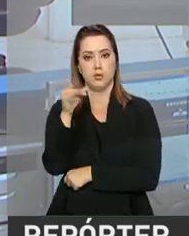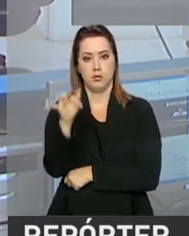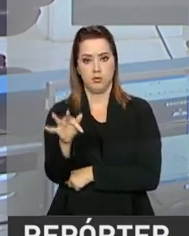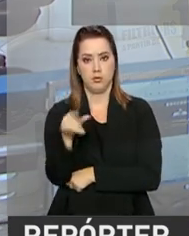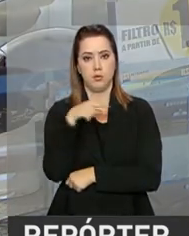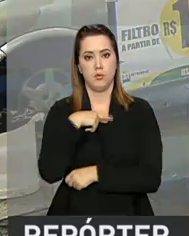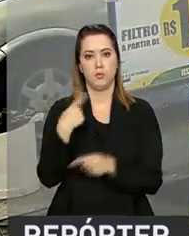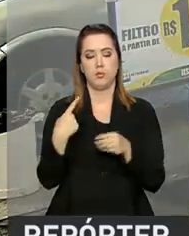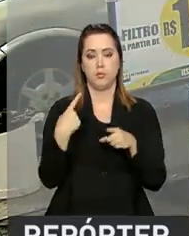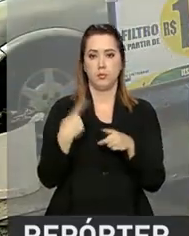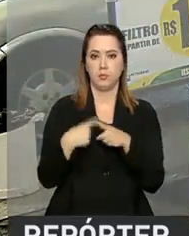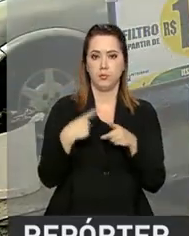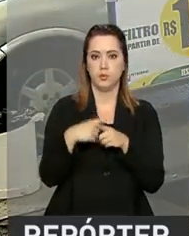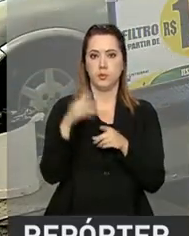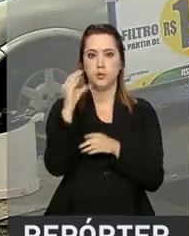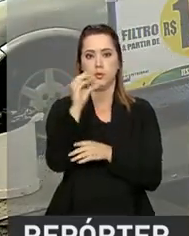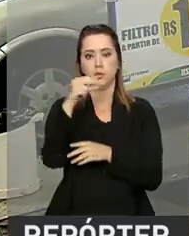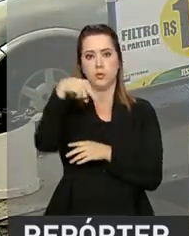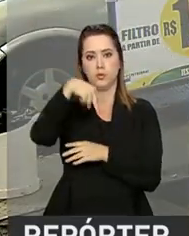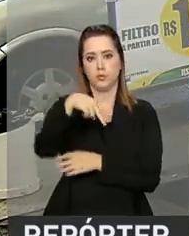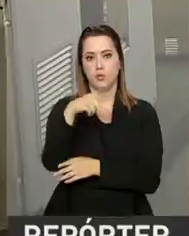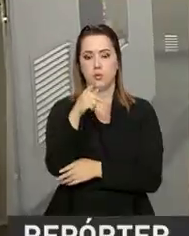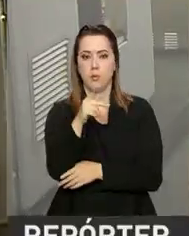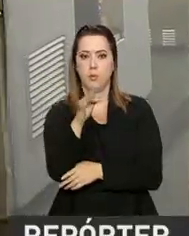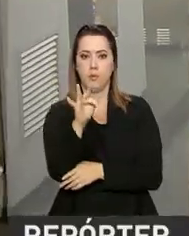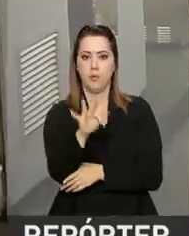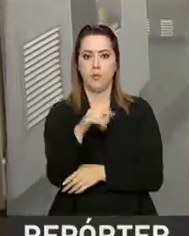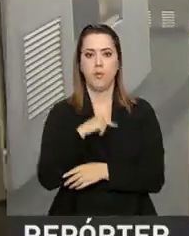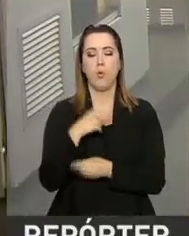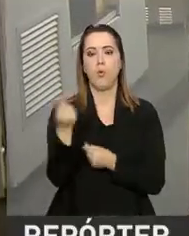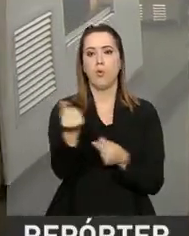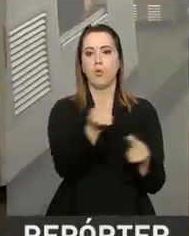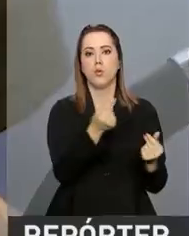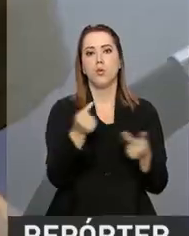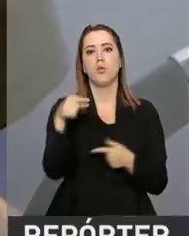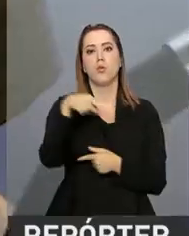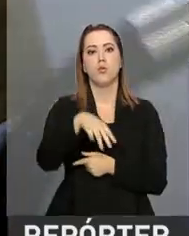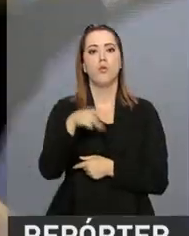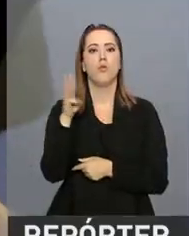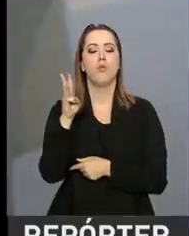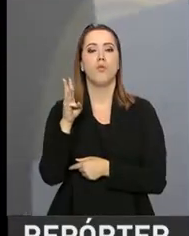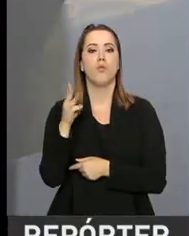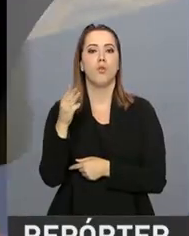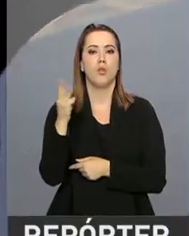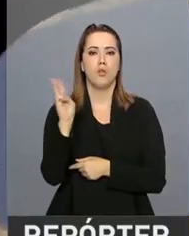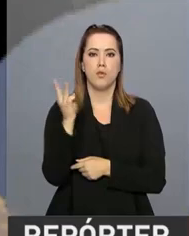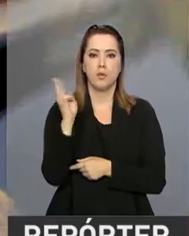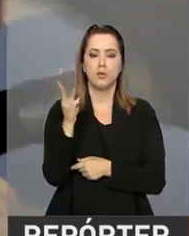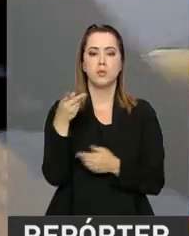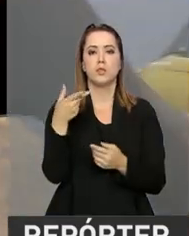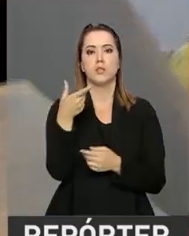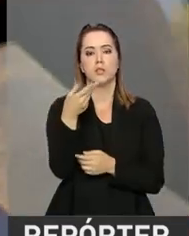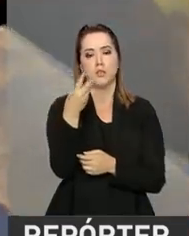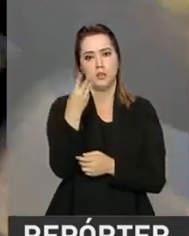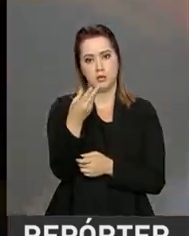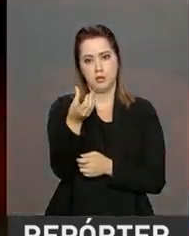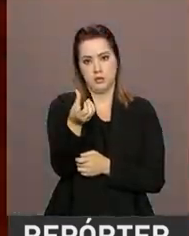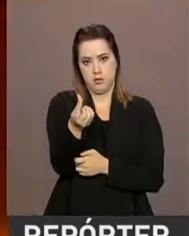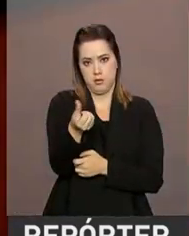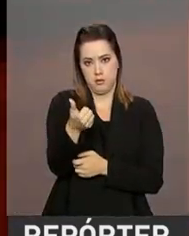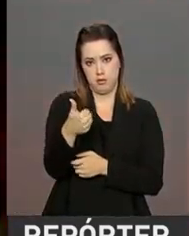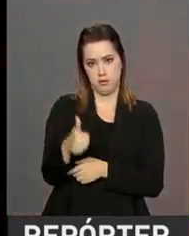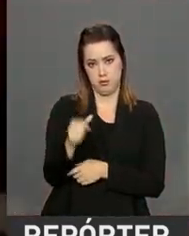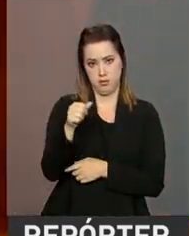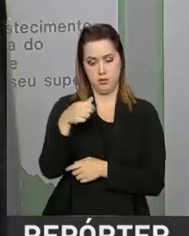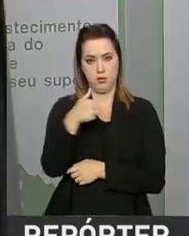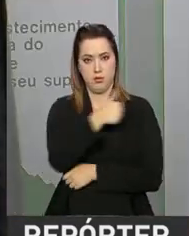autorizada pelo Conselho Nacional de Política Fazendária. O valor médio da gasolina comum no Maranhão passa a ser de R$ 3,61.